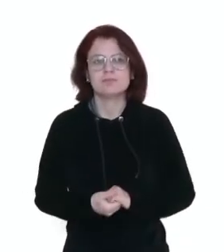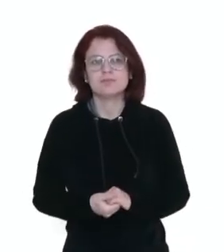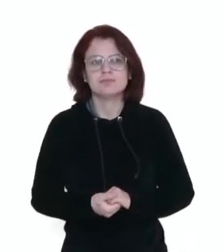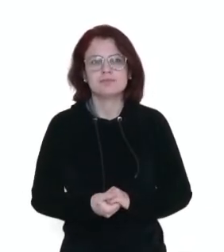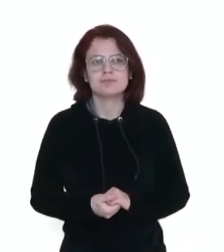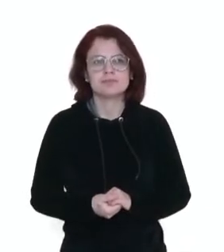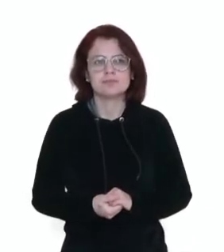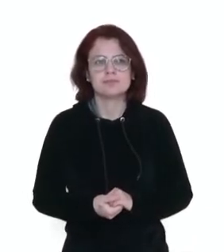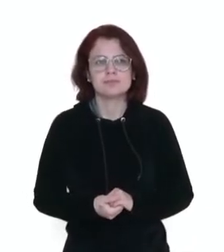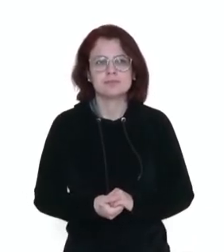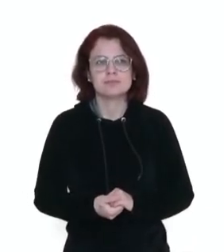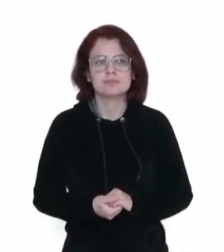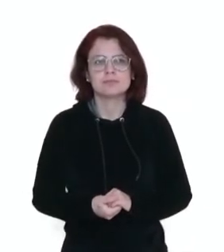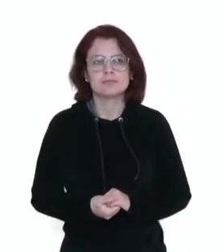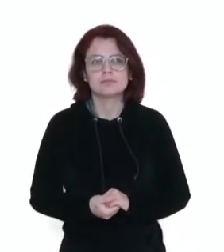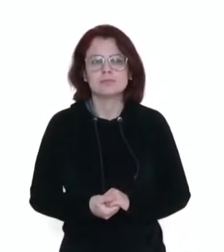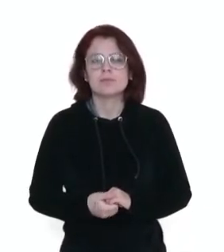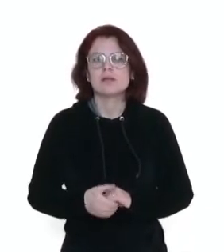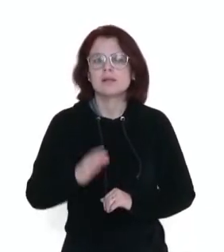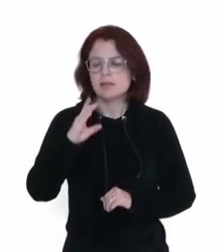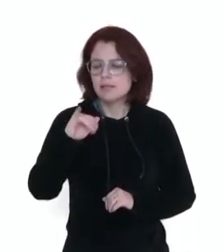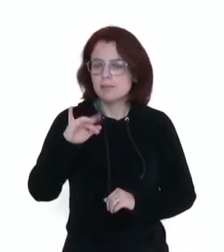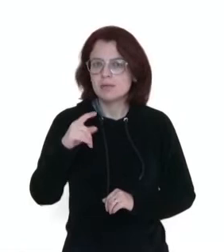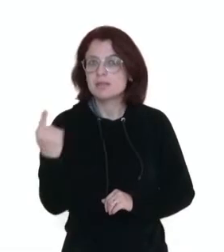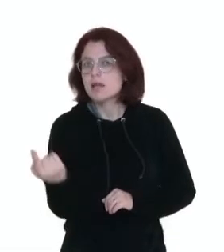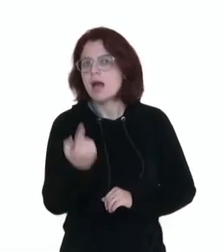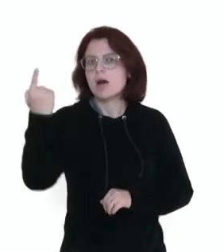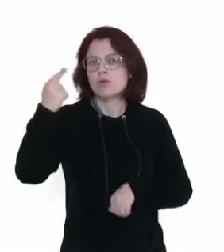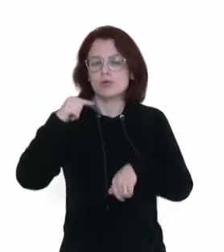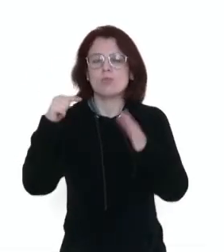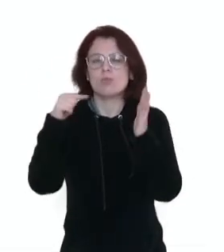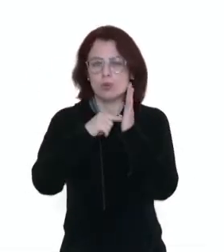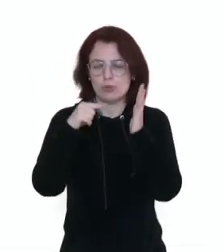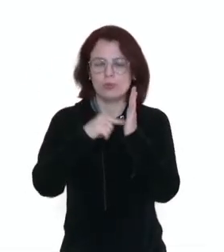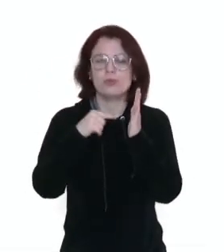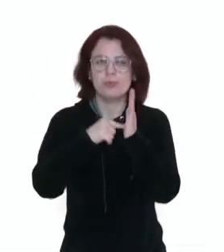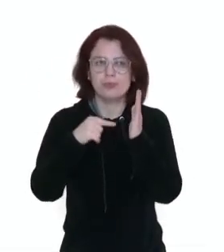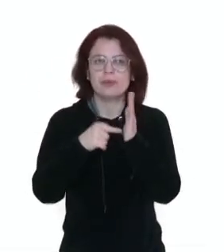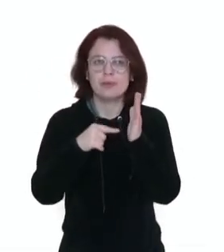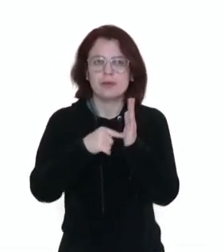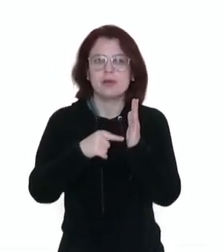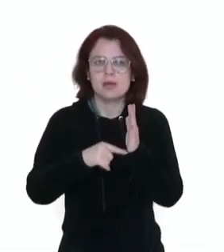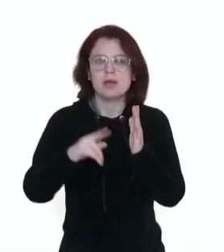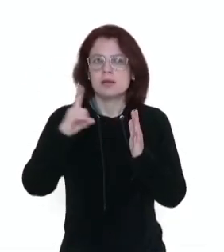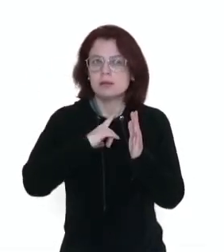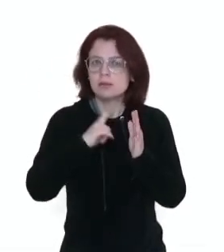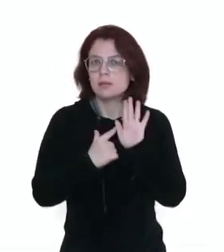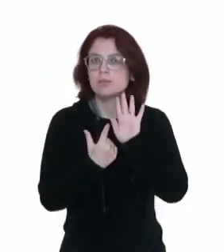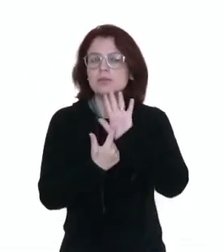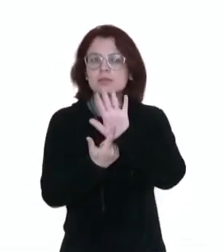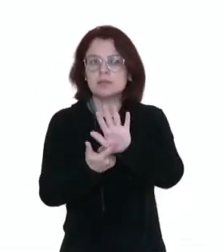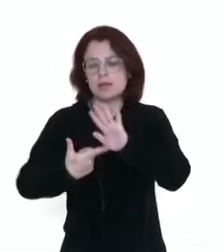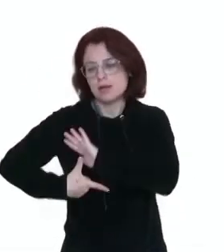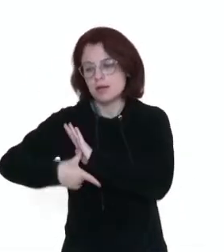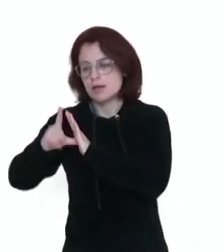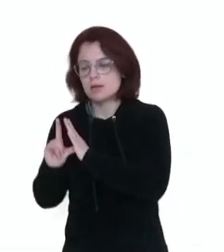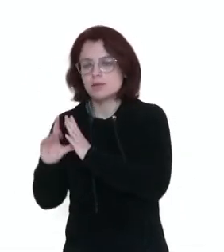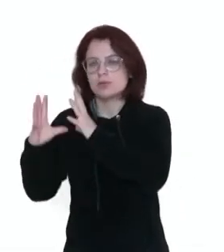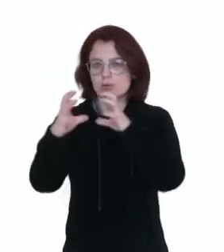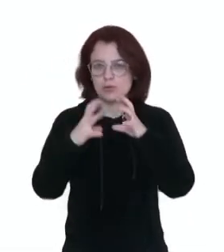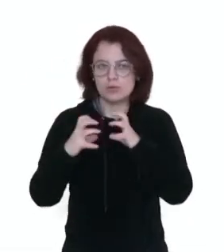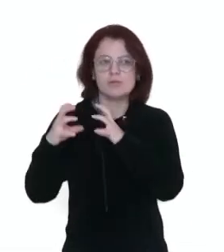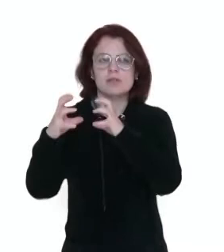narrativa. Então vejam, o clímax é o ponto alto da trama narrativa. Costuma aparecer antes do conflito